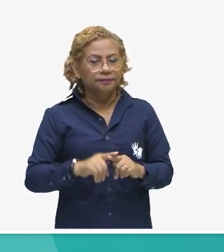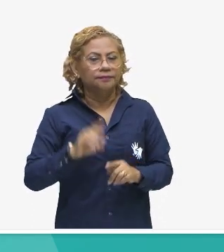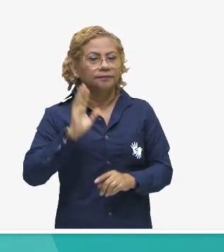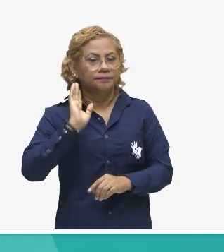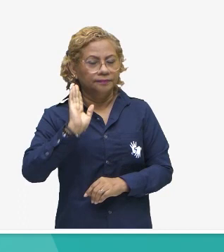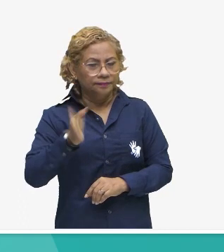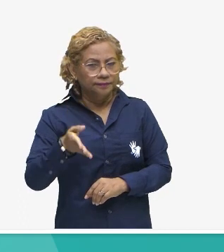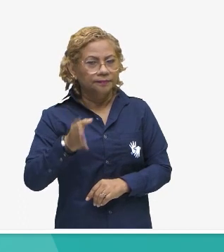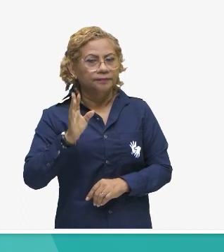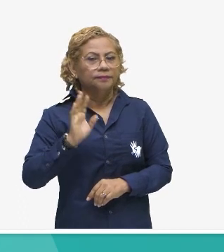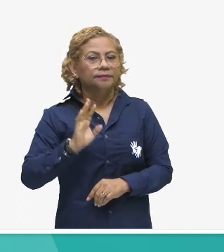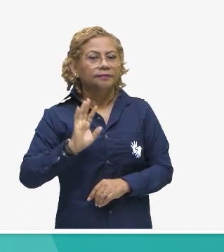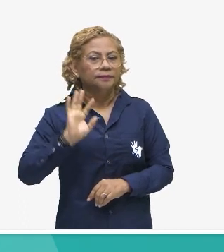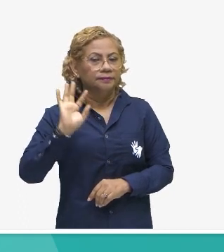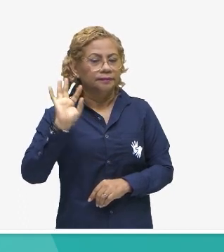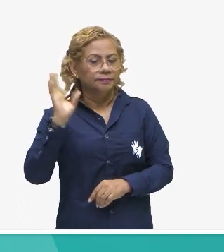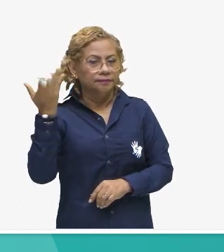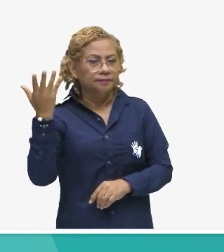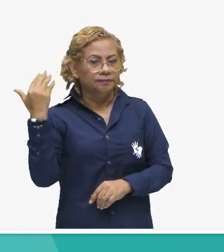fato.